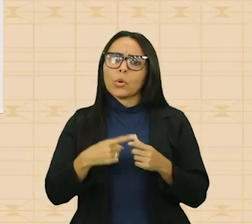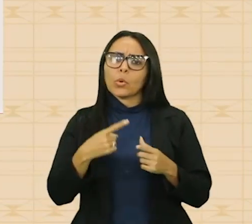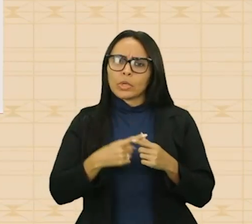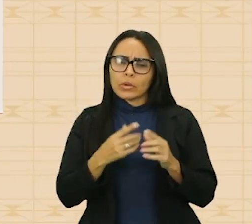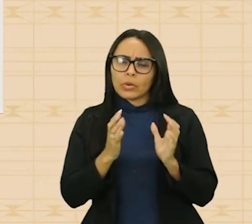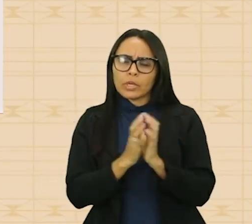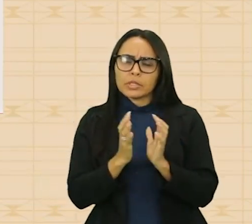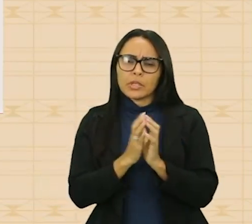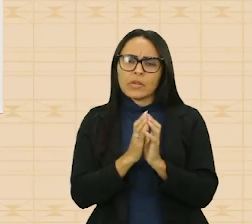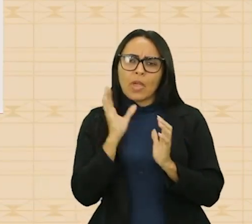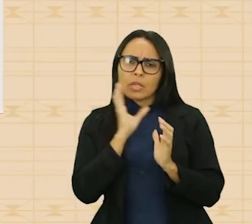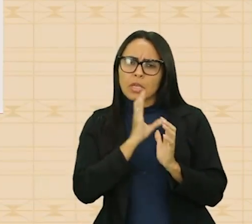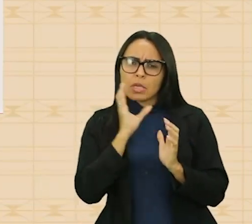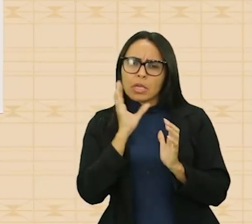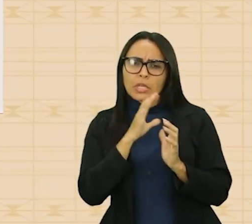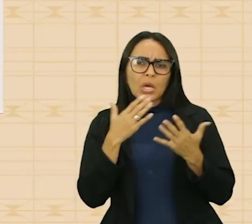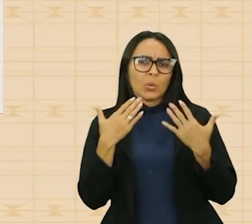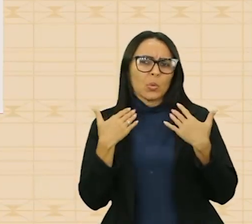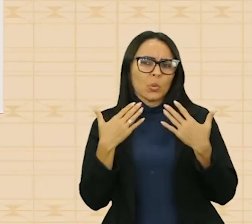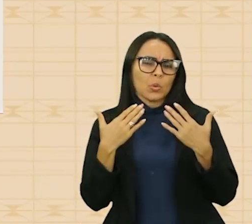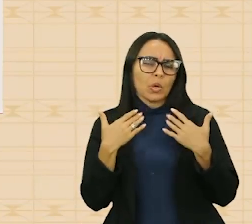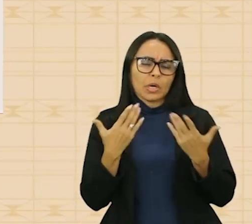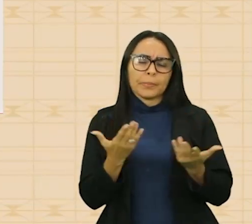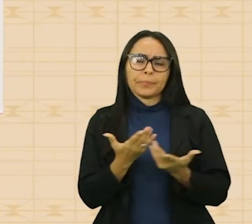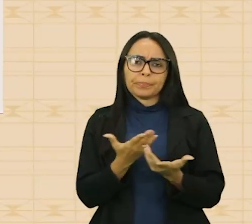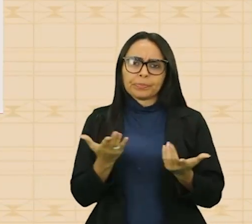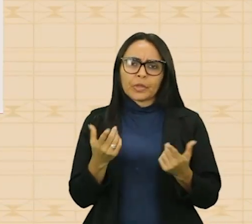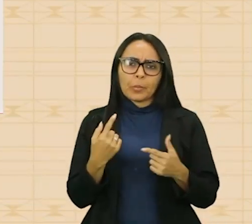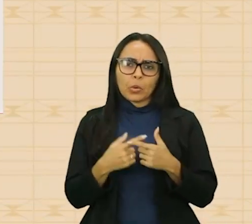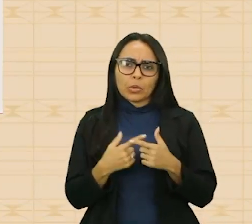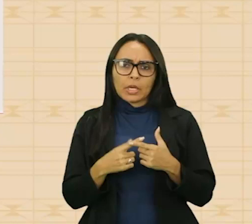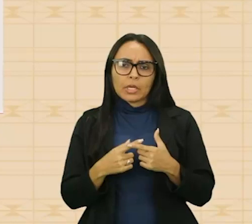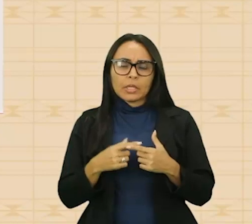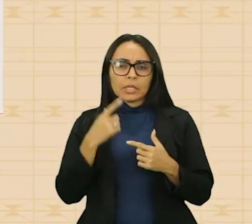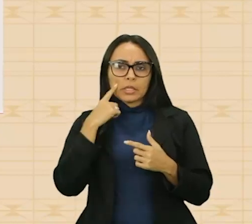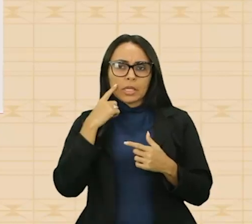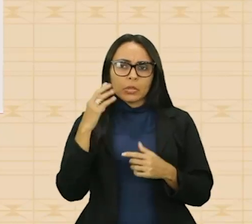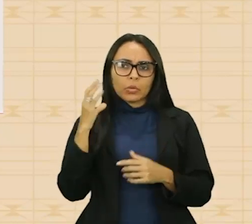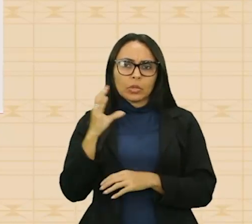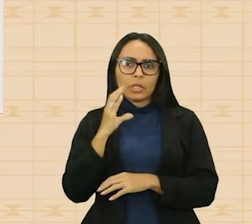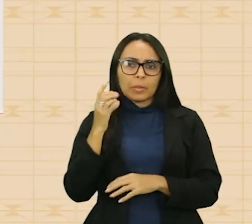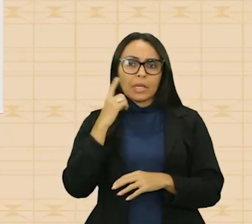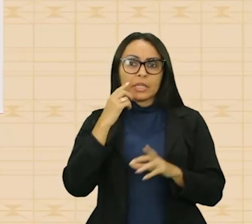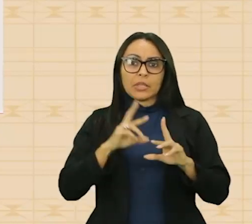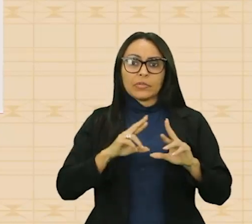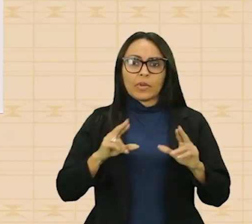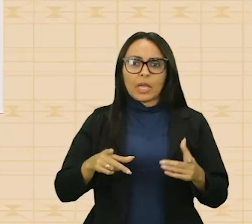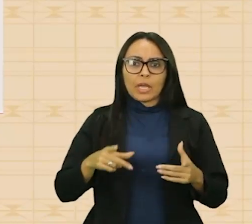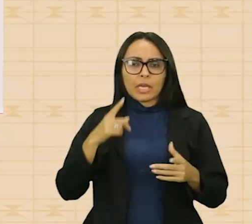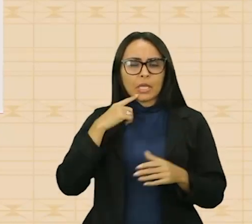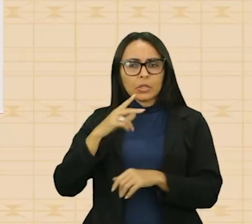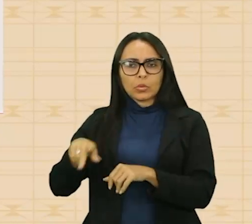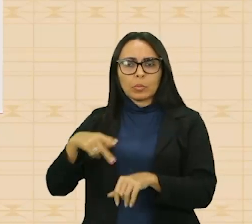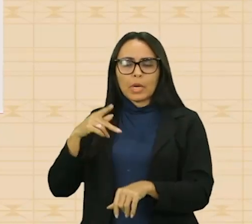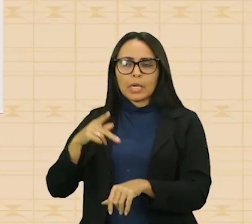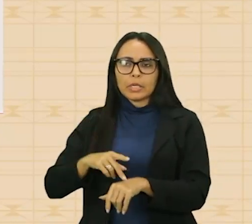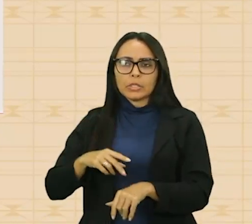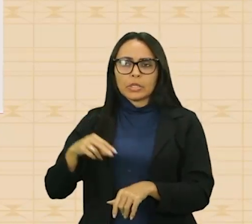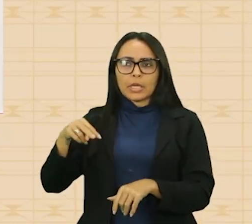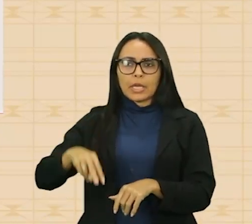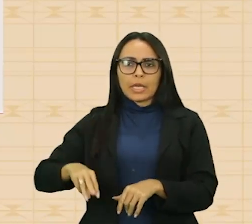quente. Então, por que eu posso comparar aí? Porque Recife tem um clima diferente de Nova York. Vejam que para isso eu vou